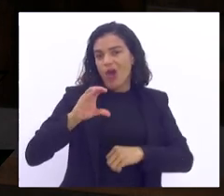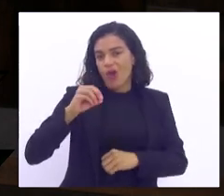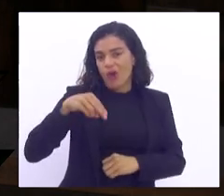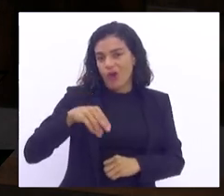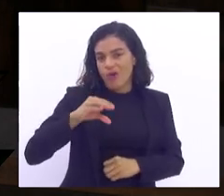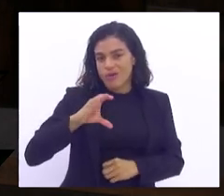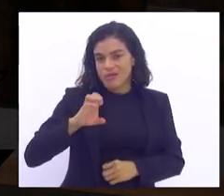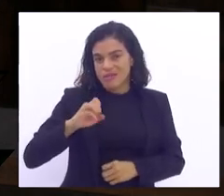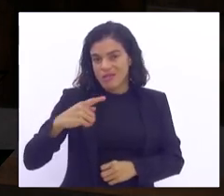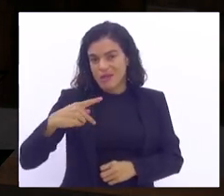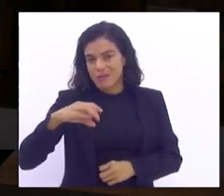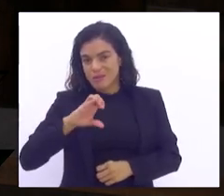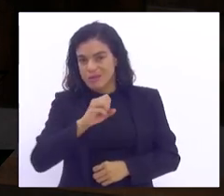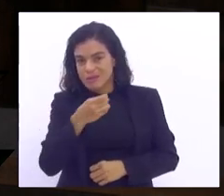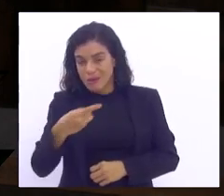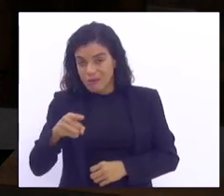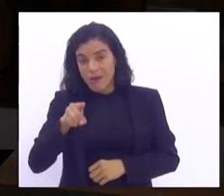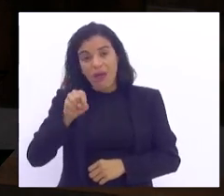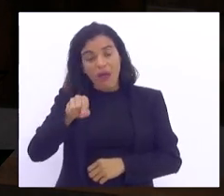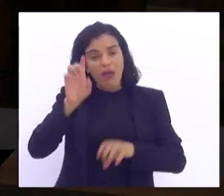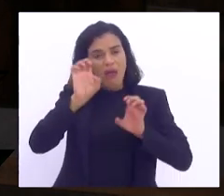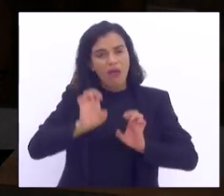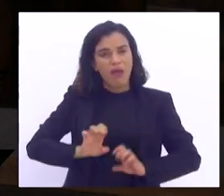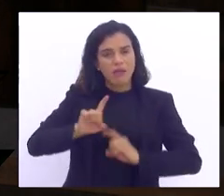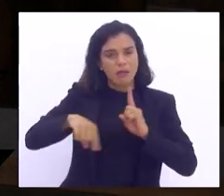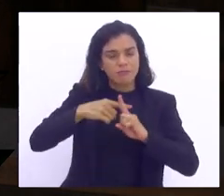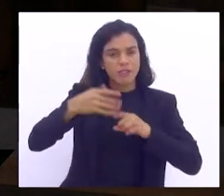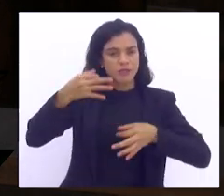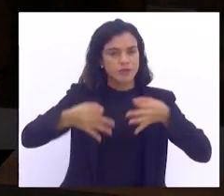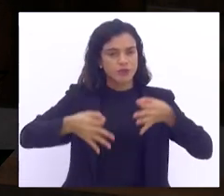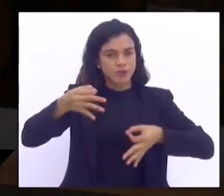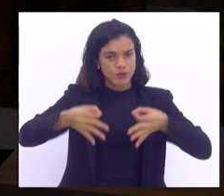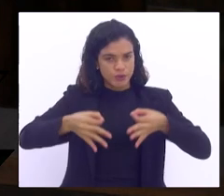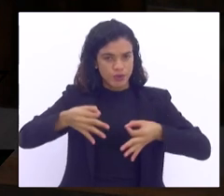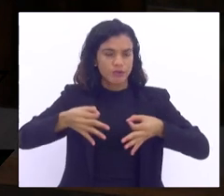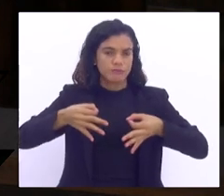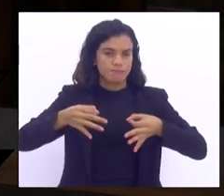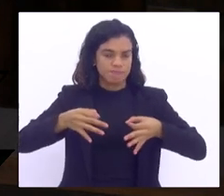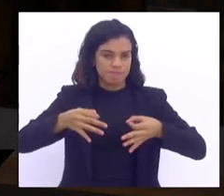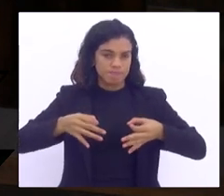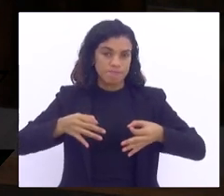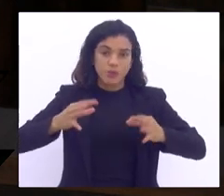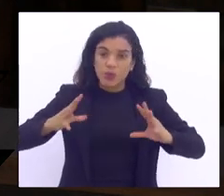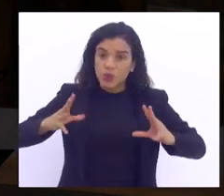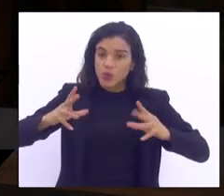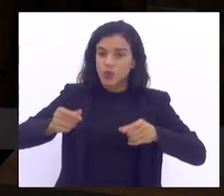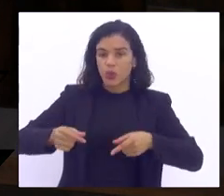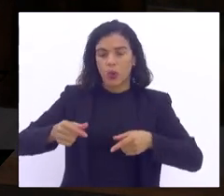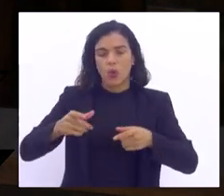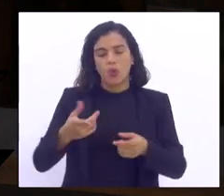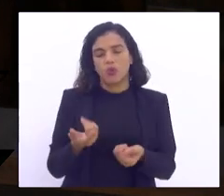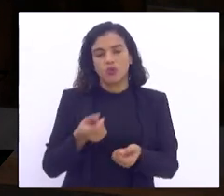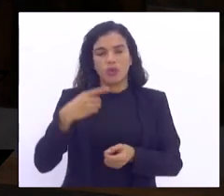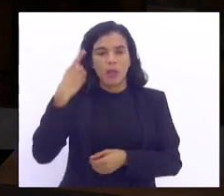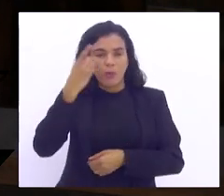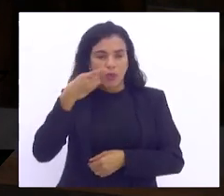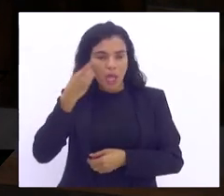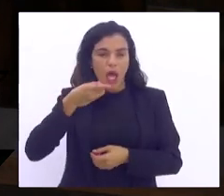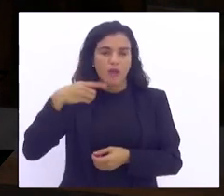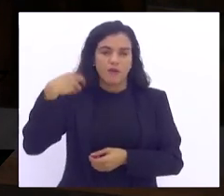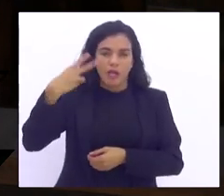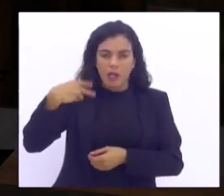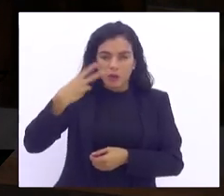Isso é uma obrigação ética e jurídica de todos os agentes públicos, parlamentares, juízes,